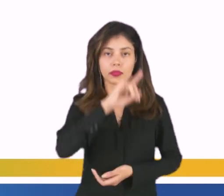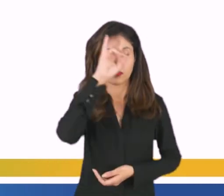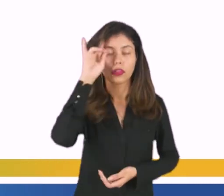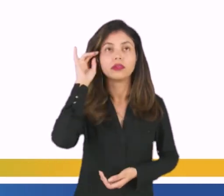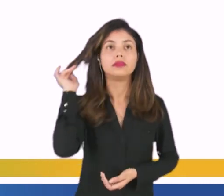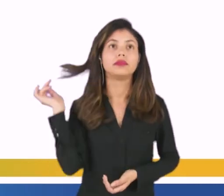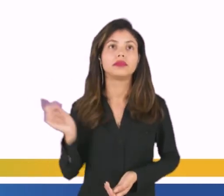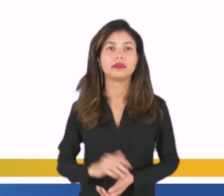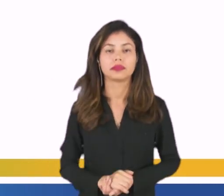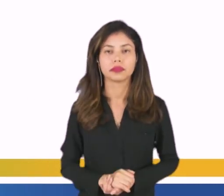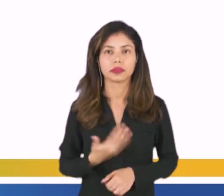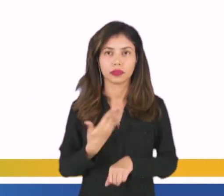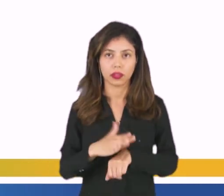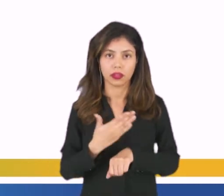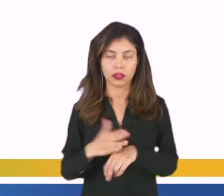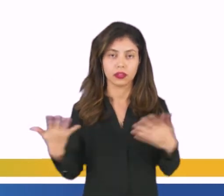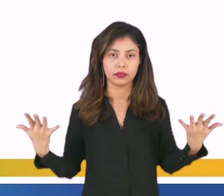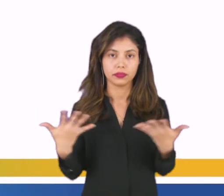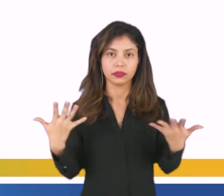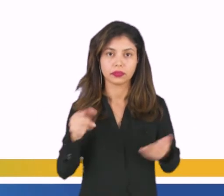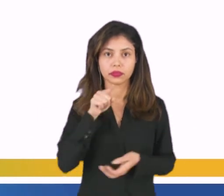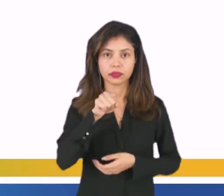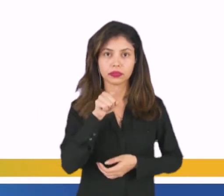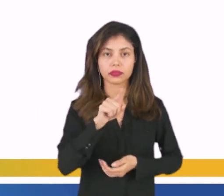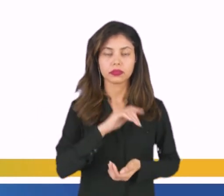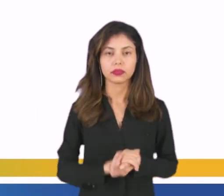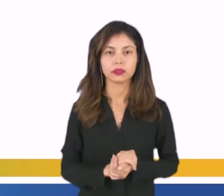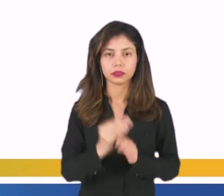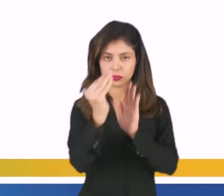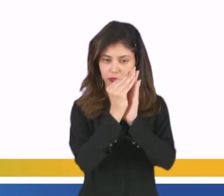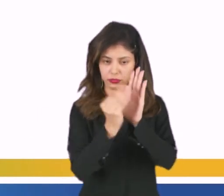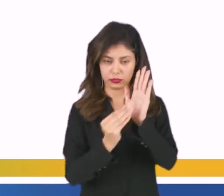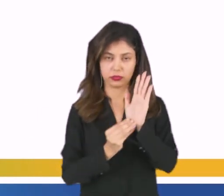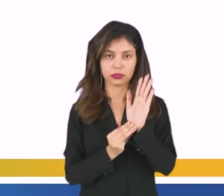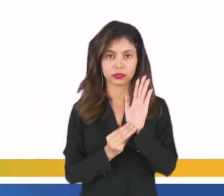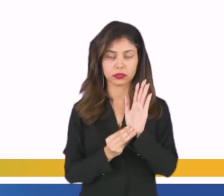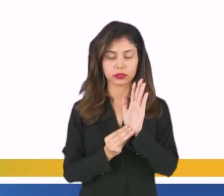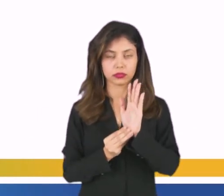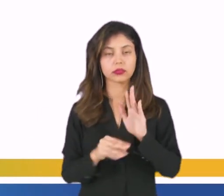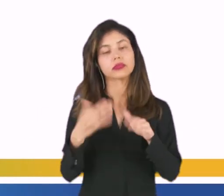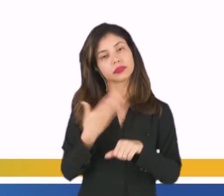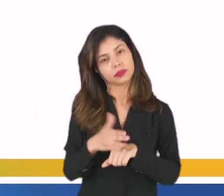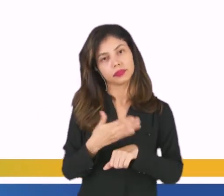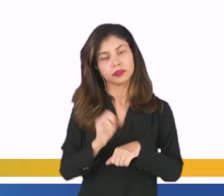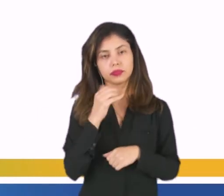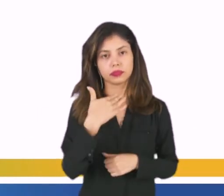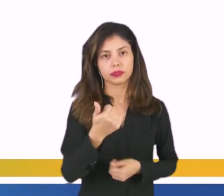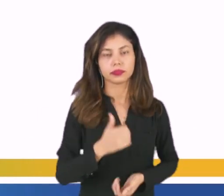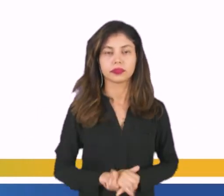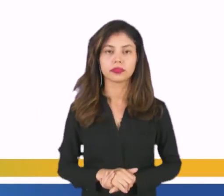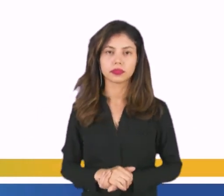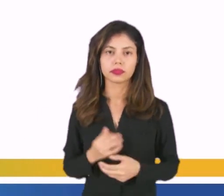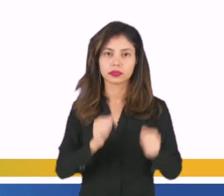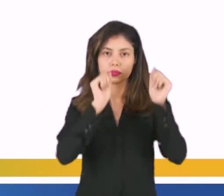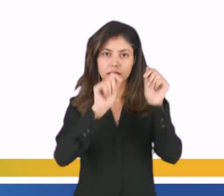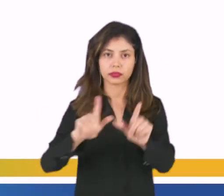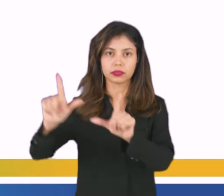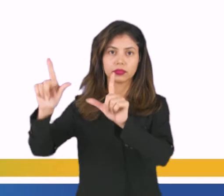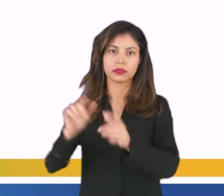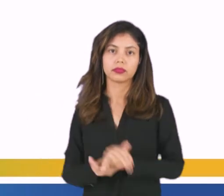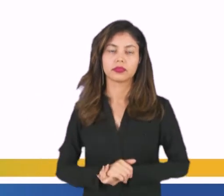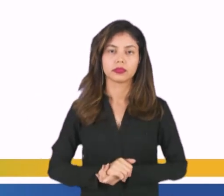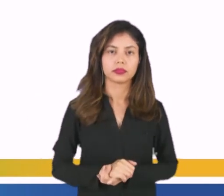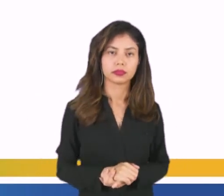Nós vamos a um exercitando para vocês colocarem a situação em prática. Tudo bem? Então, acompanhe comigo